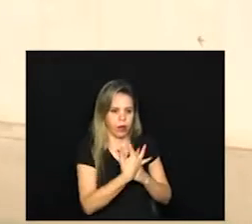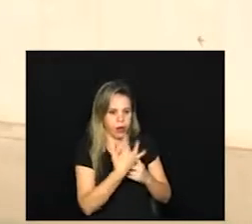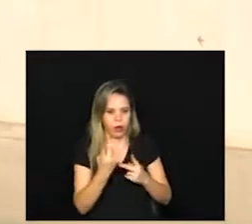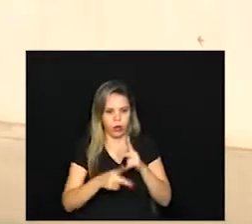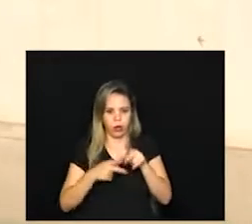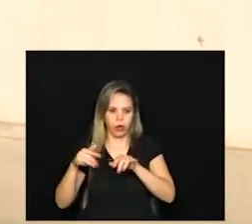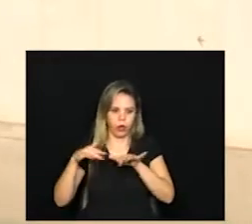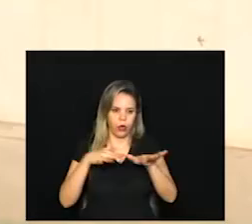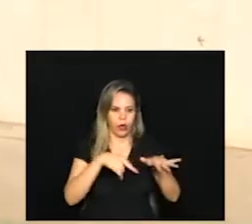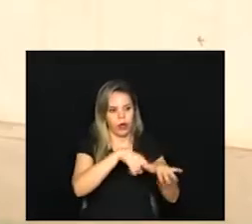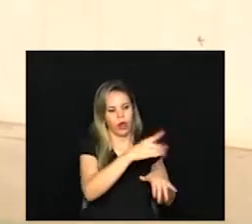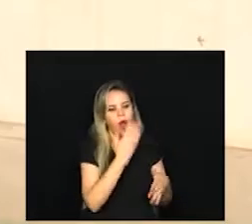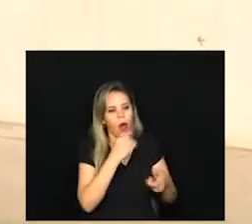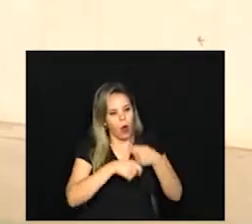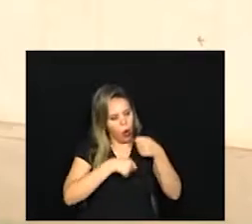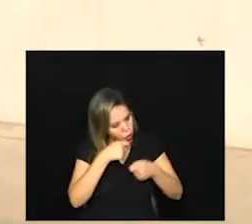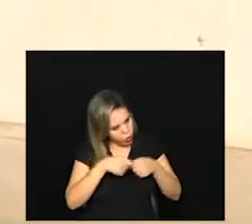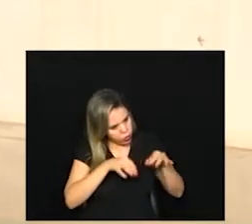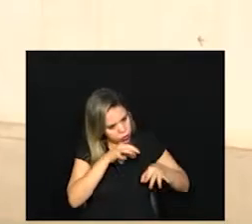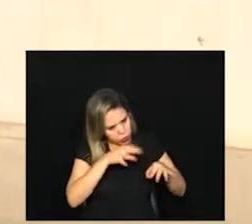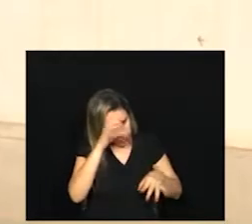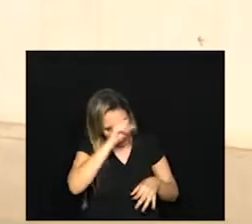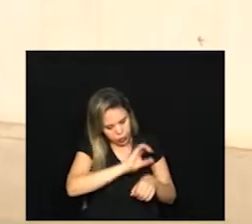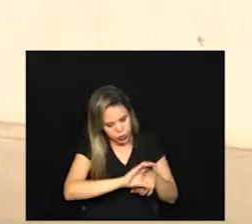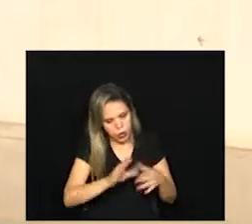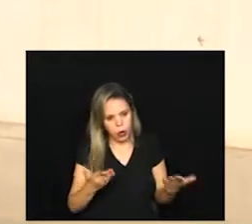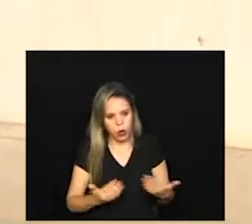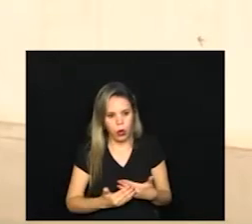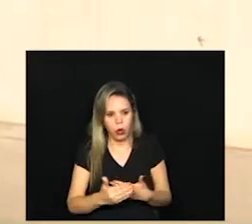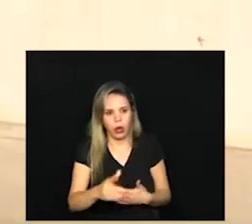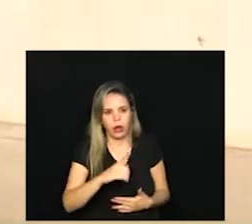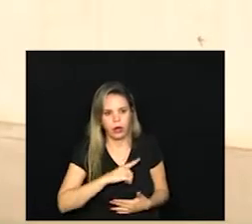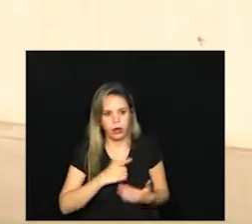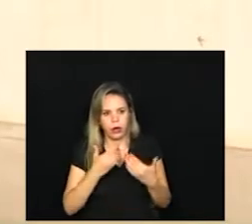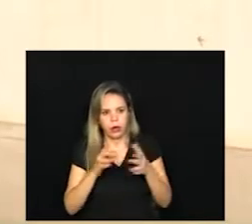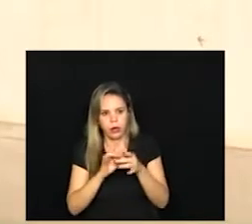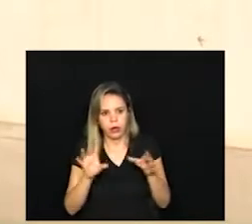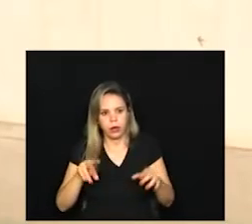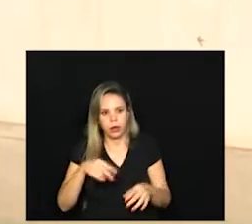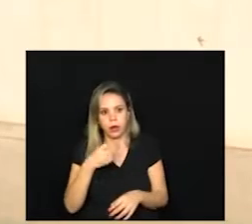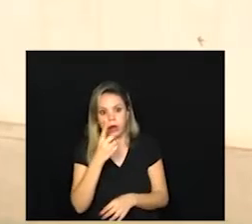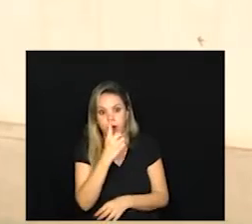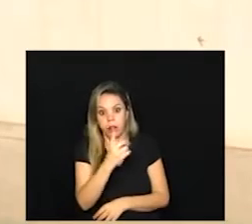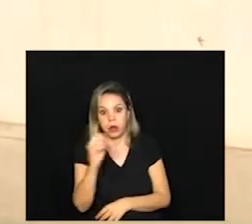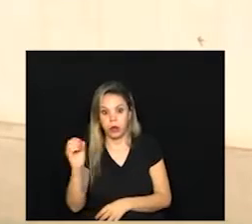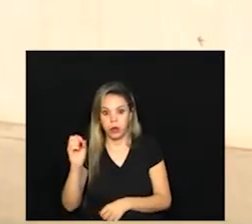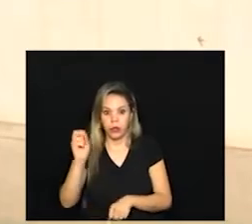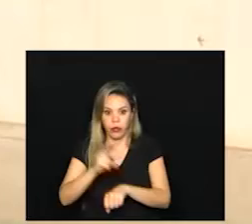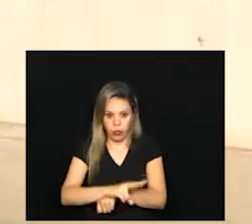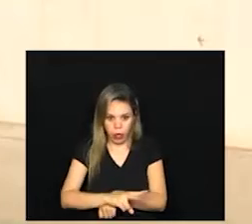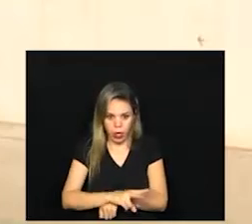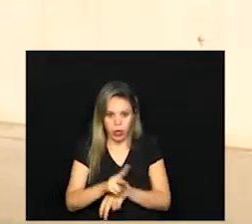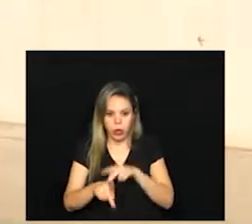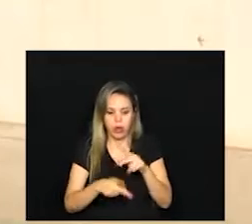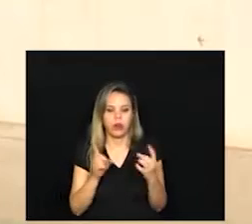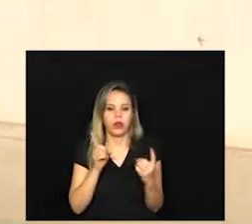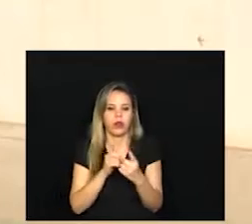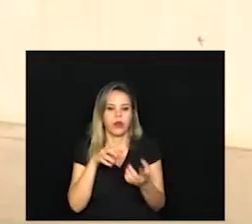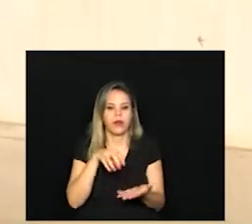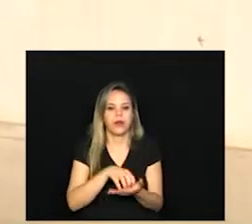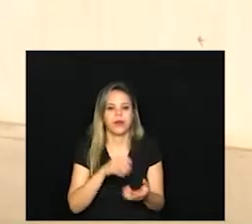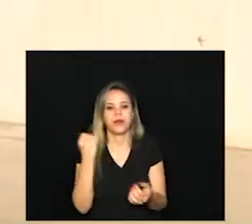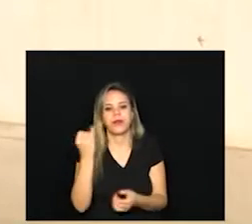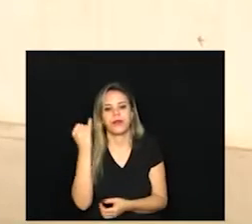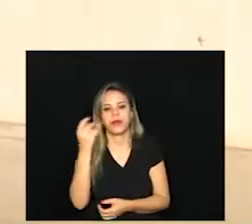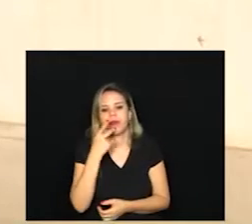vão para ter refeição e oficina, a partir de hoje terá disponíveis mais 100 vagas para abrigamento. E é importante